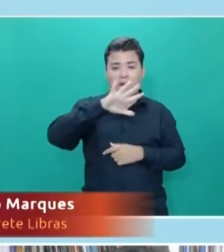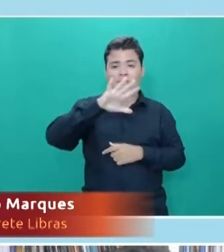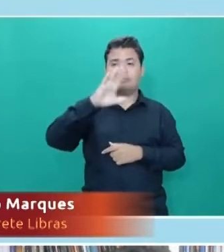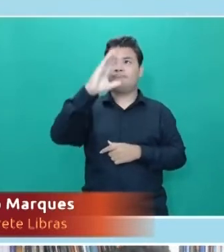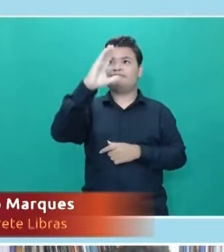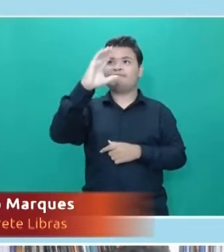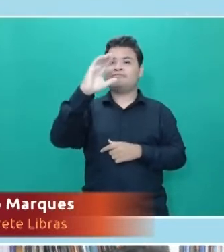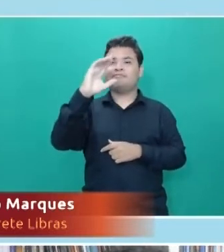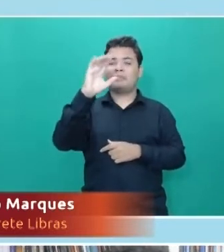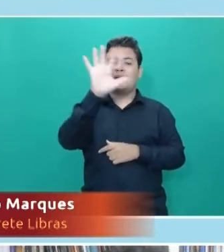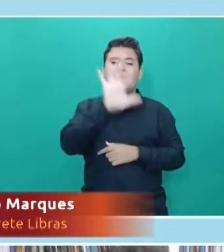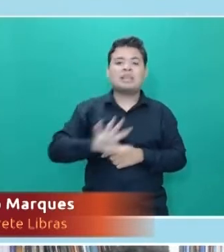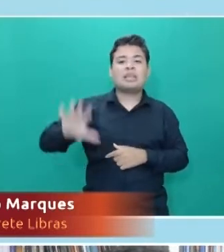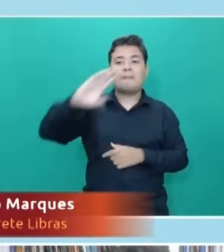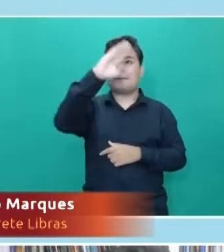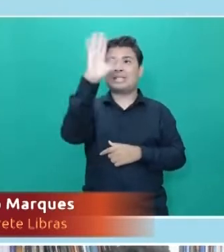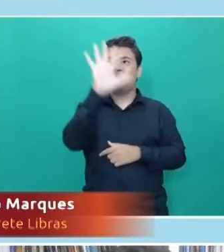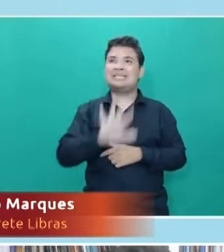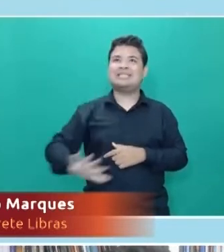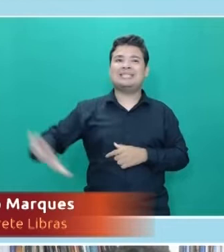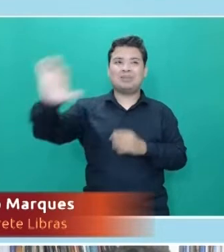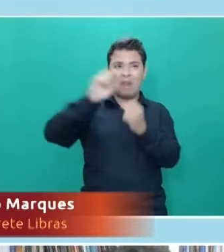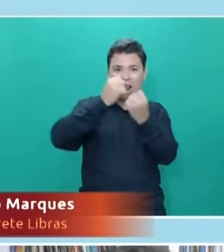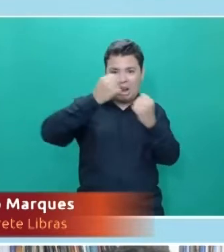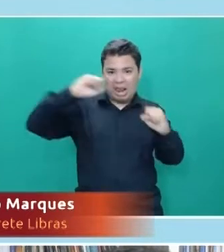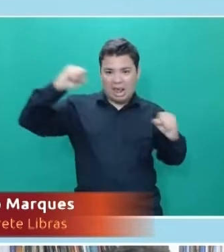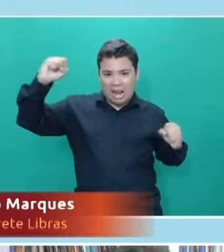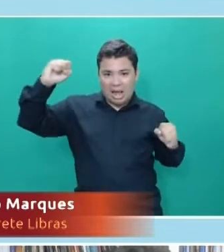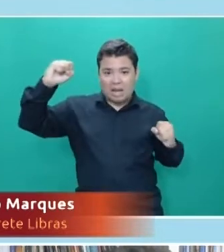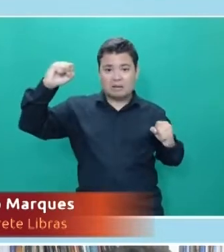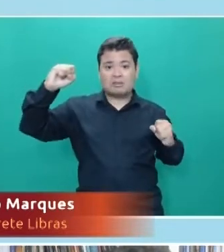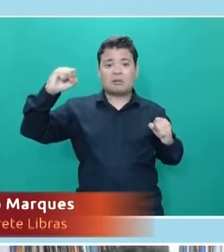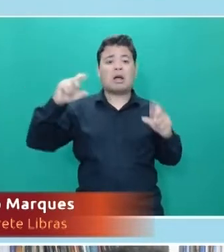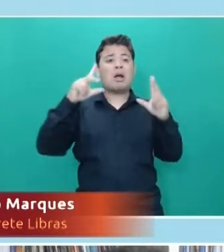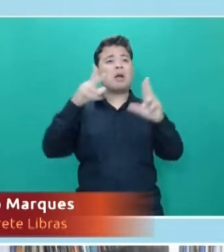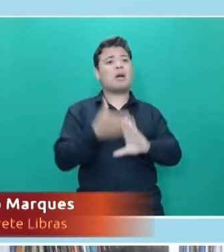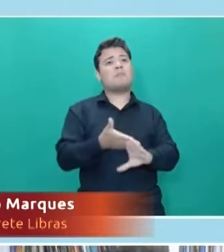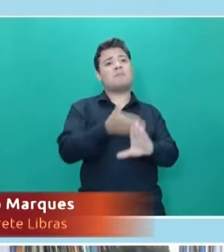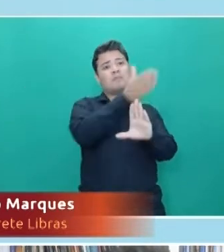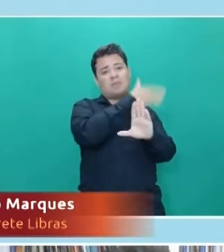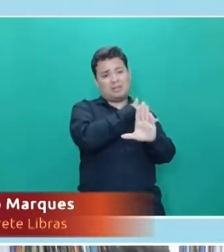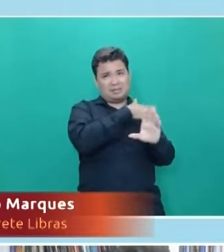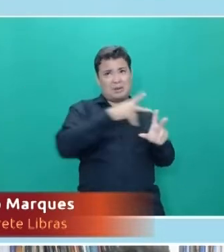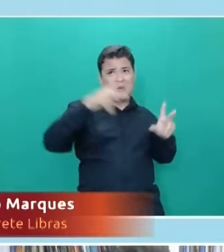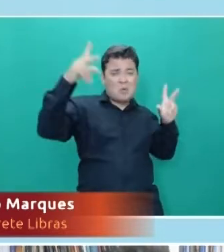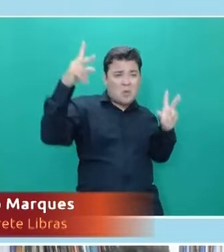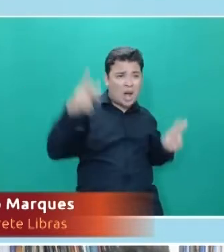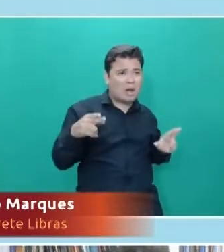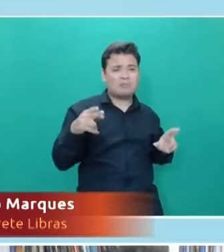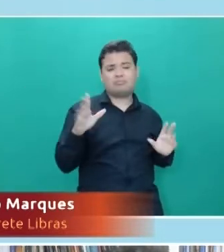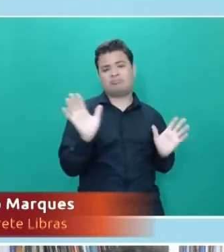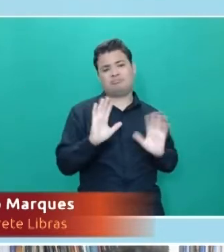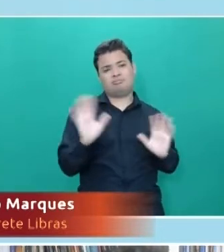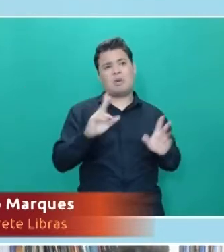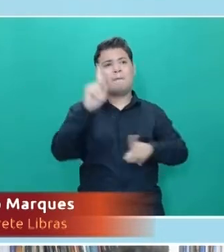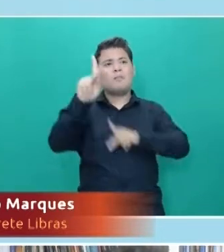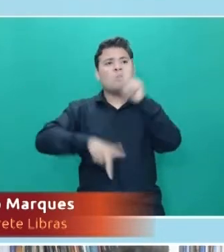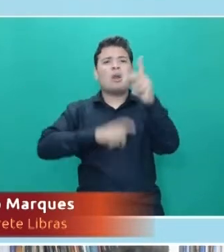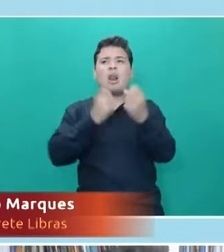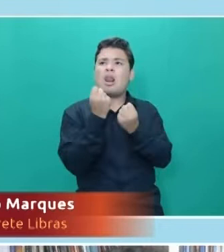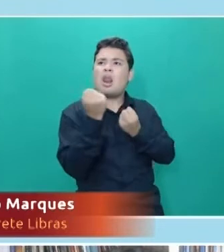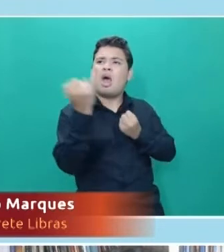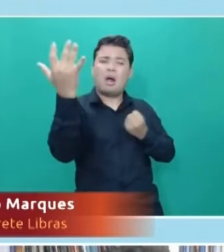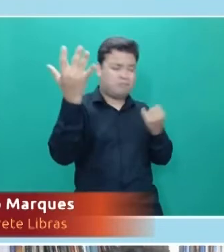demográfica hoje do Brasil não é a mesma pirâmide demográfica que tínhamos há 20, 30 anos atrás. E essa tendência, com